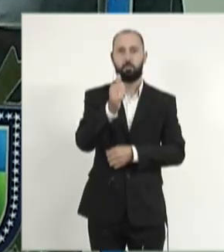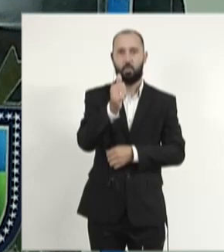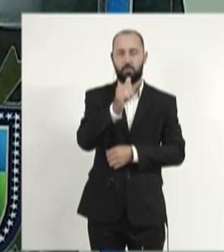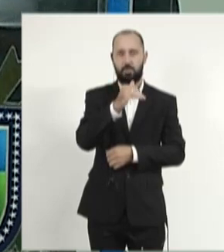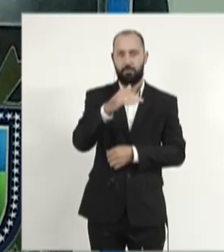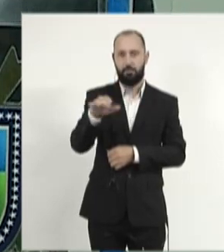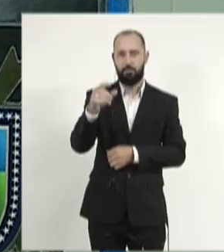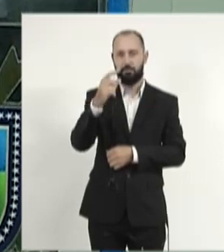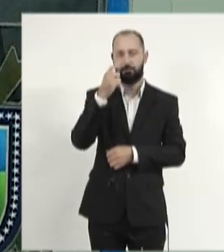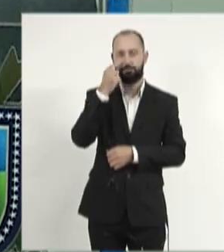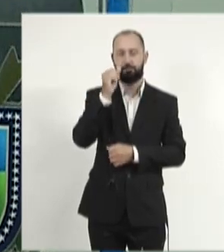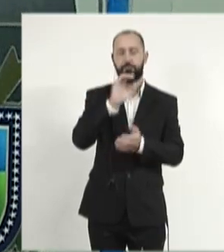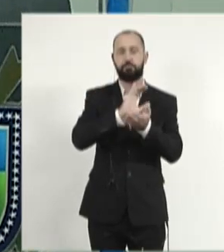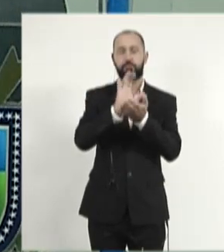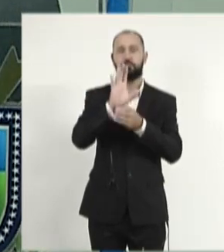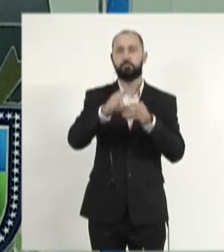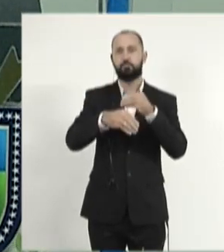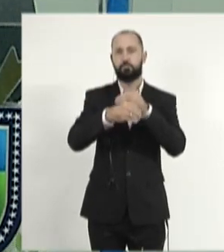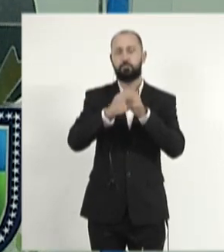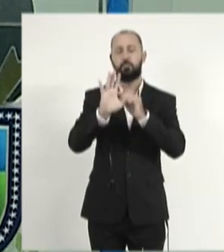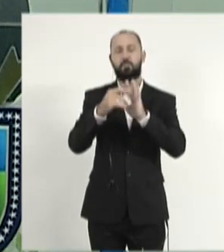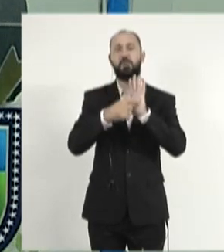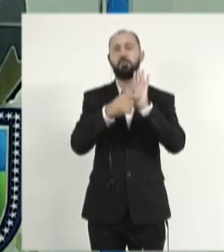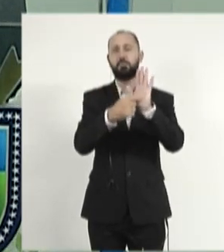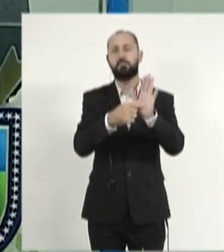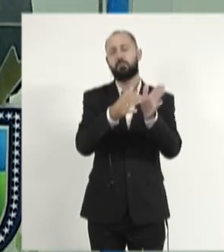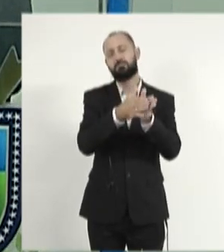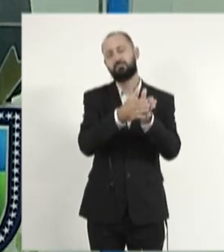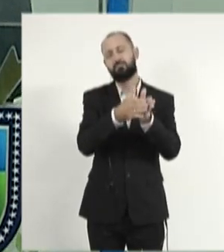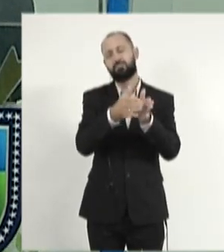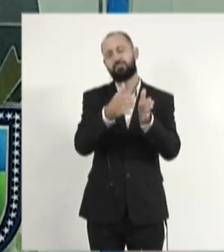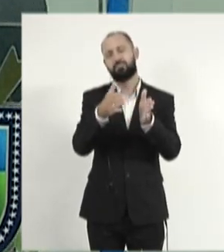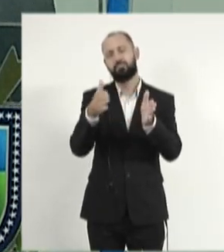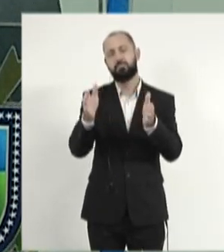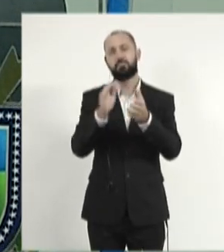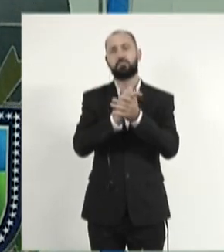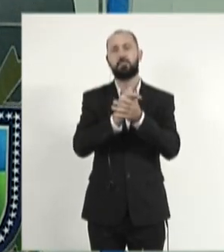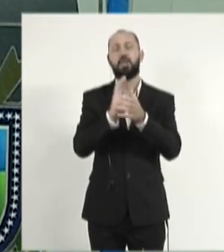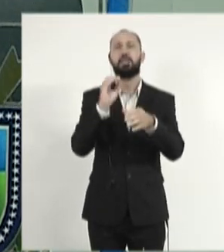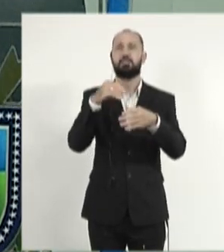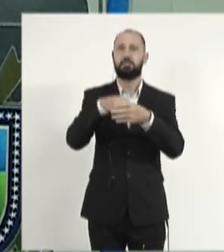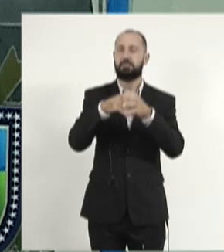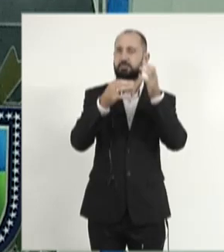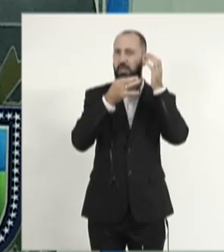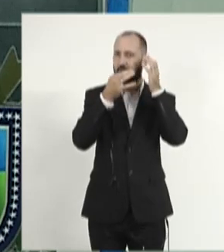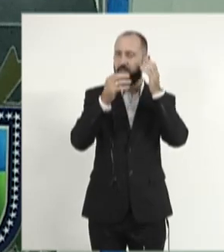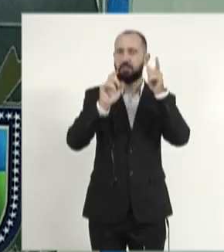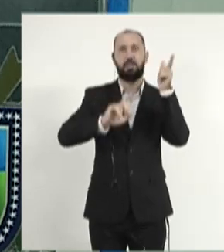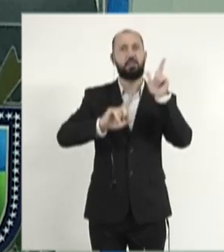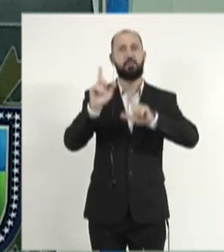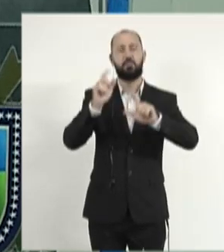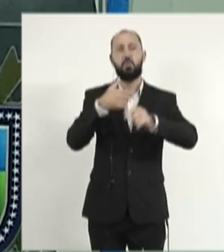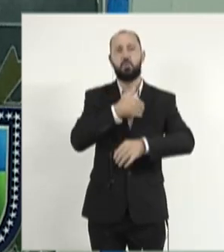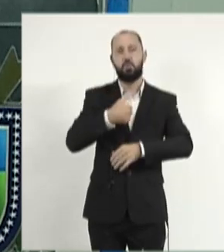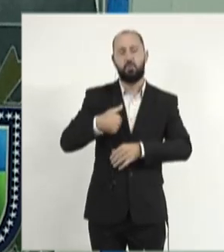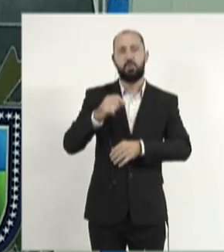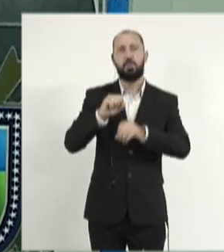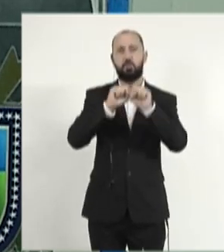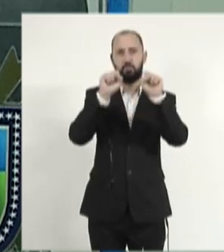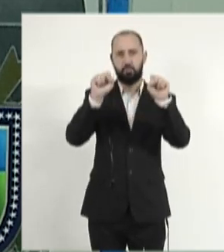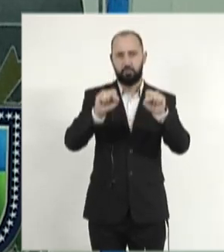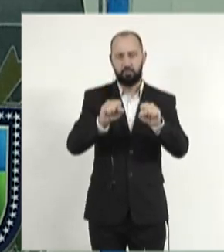falar agora das emendas parlamentares. A gente tem mostrado aqui ao longo da nossa programação, tanto na rádio e no TV Alemes, que o governo está com um